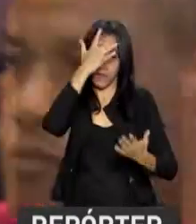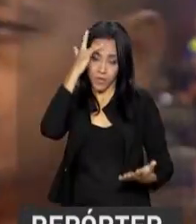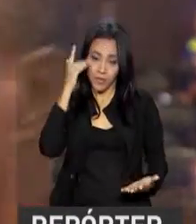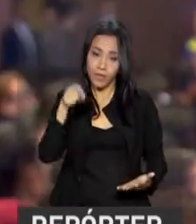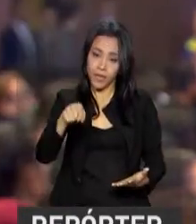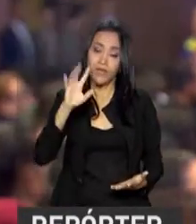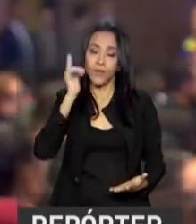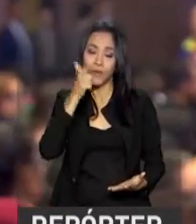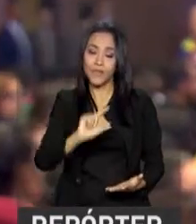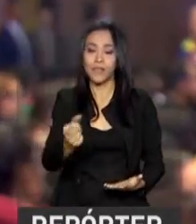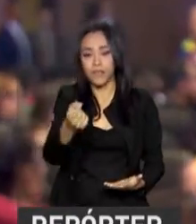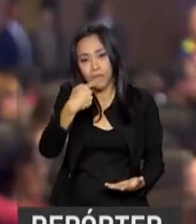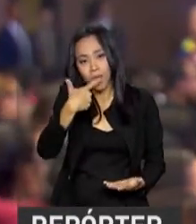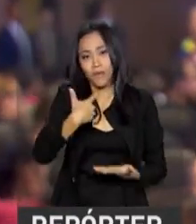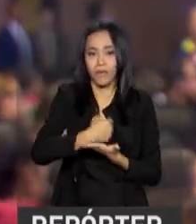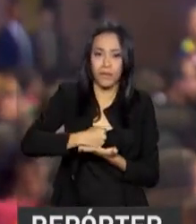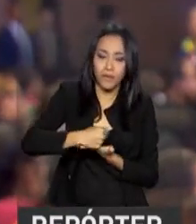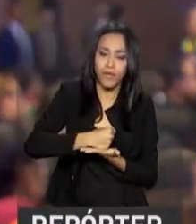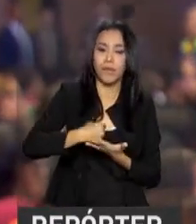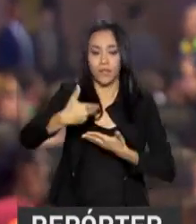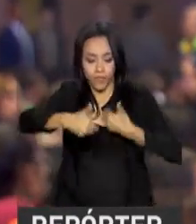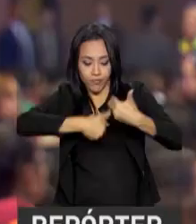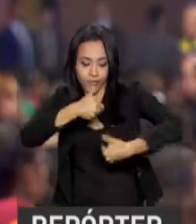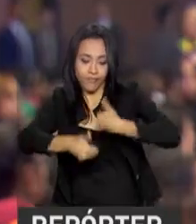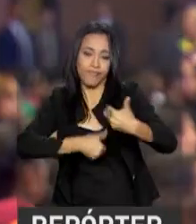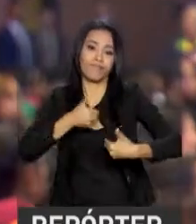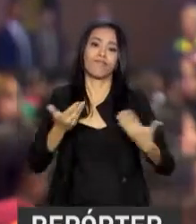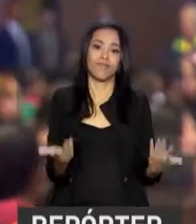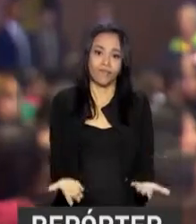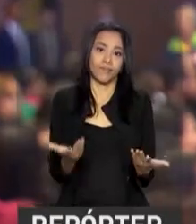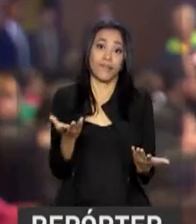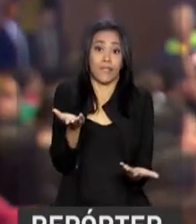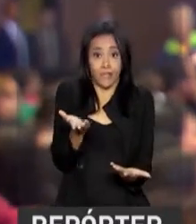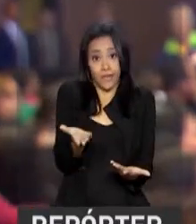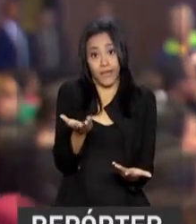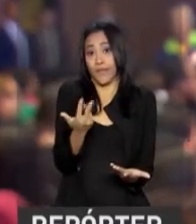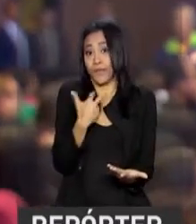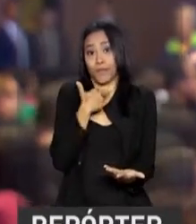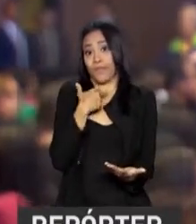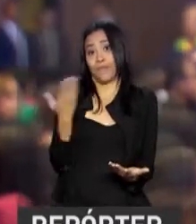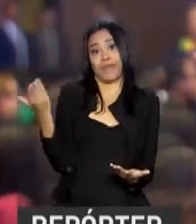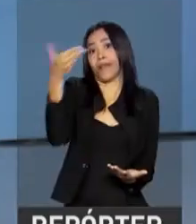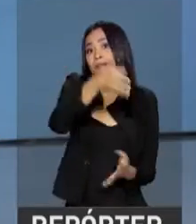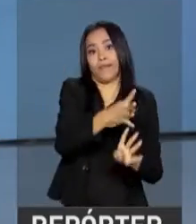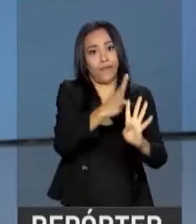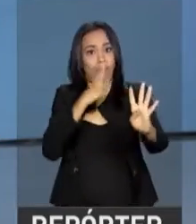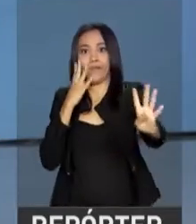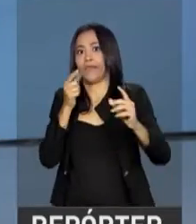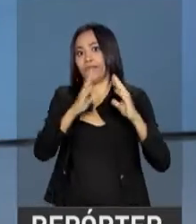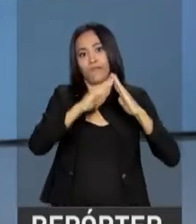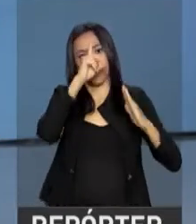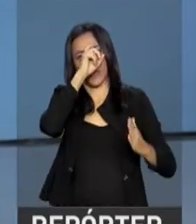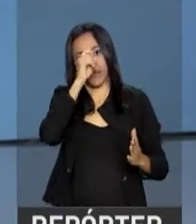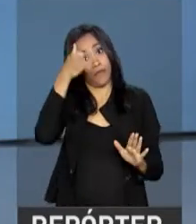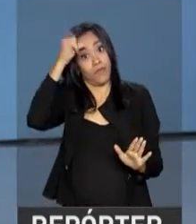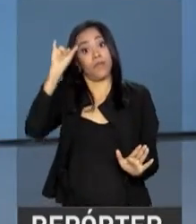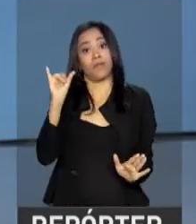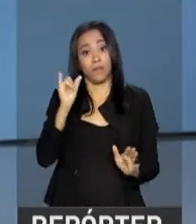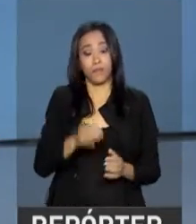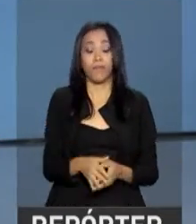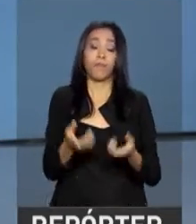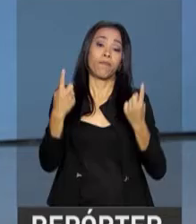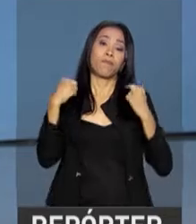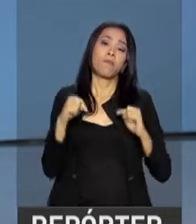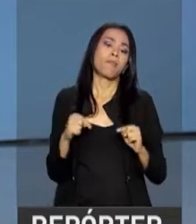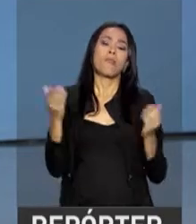possa ser medicado ali e ipirá de repente das filas de hospitais e olha